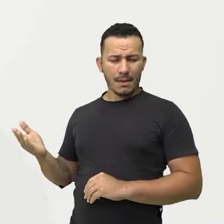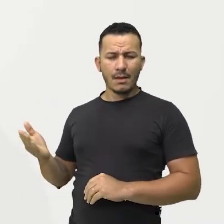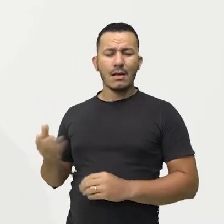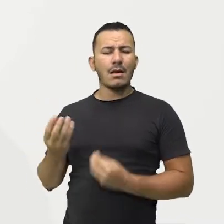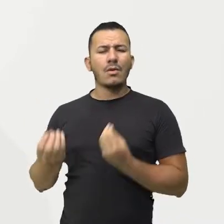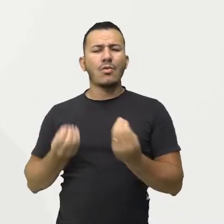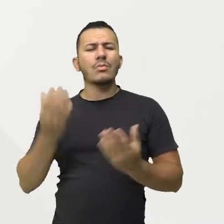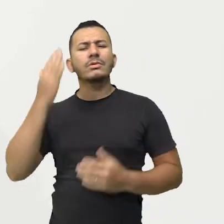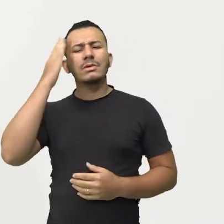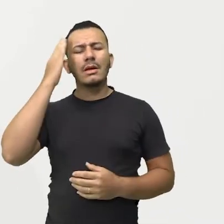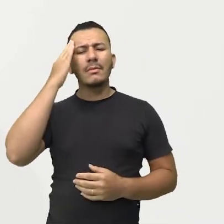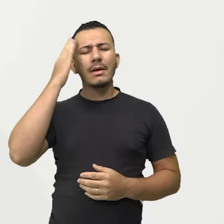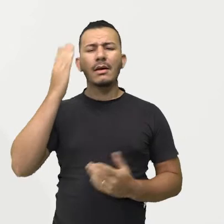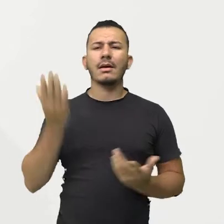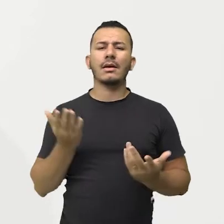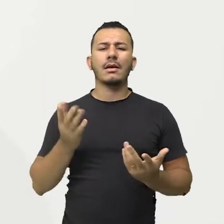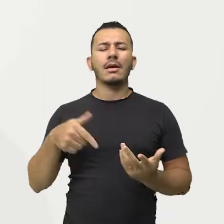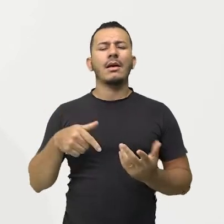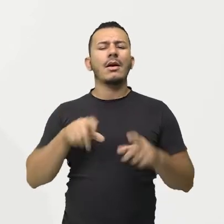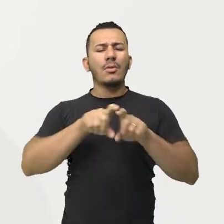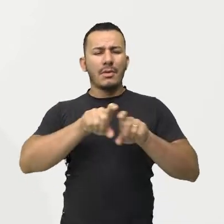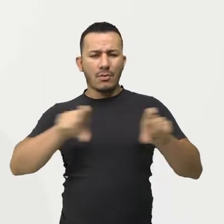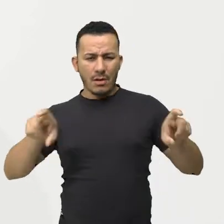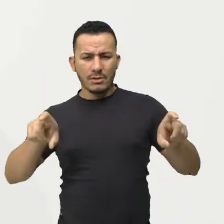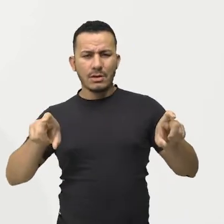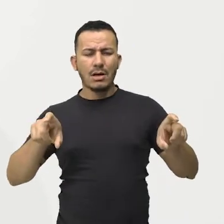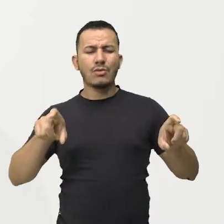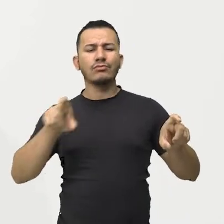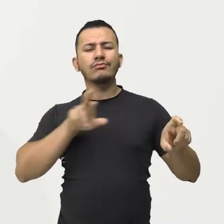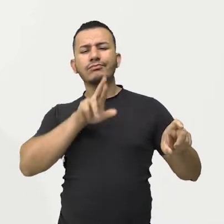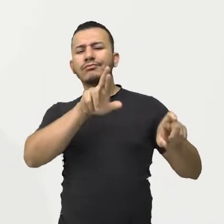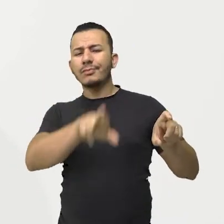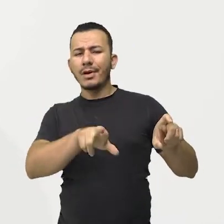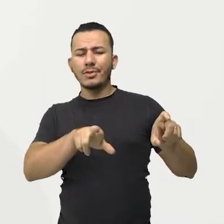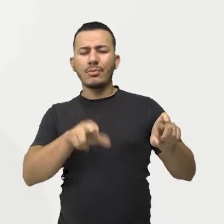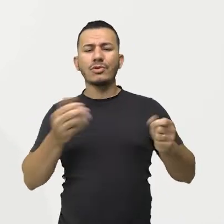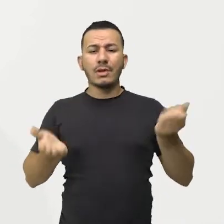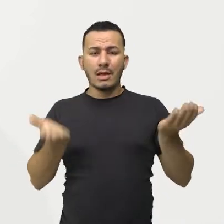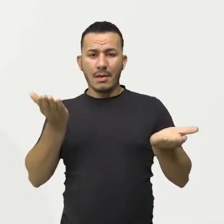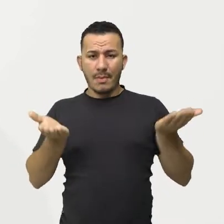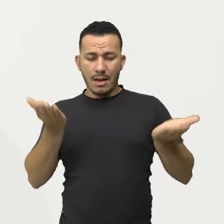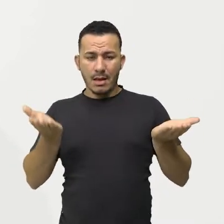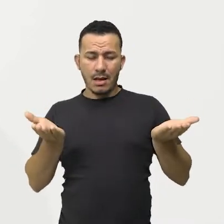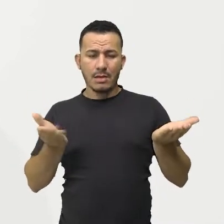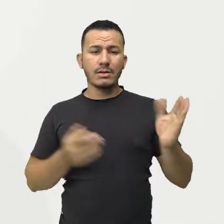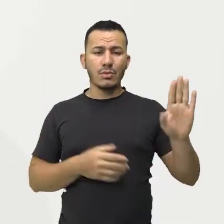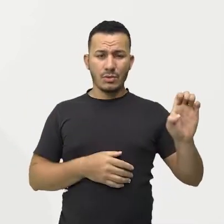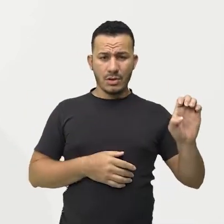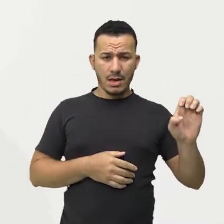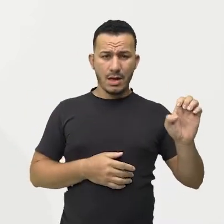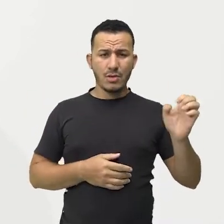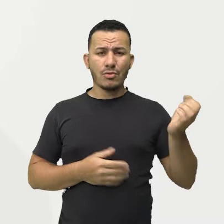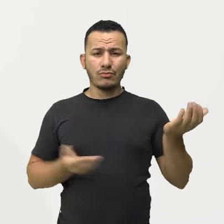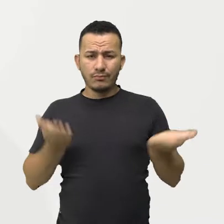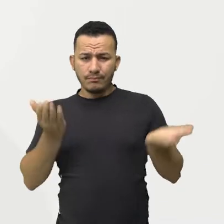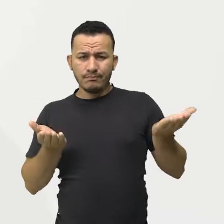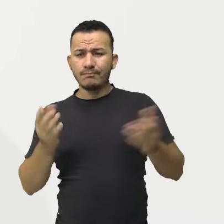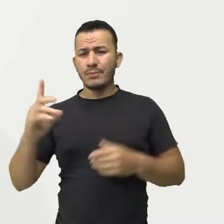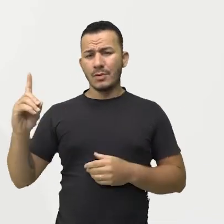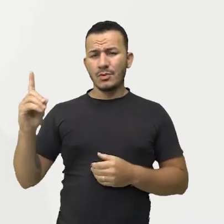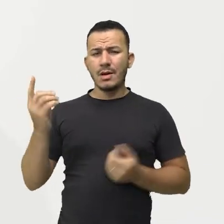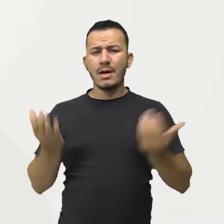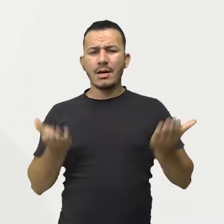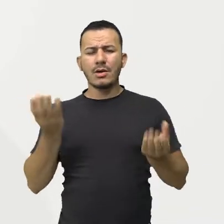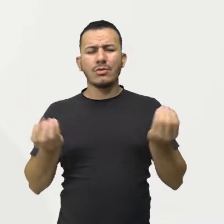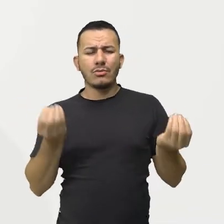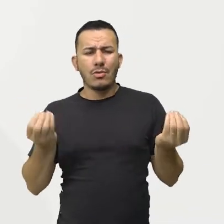como escrever, então, uma equação aí que representa aí o que nós temos na balança, tanto no lado esquerdo da balança, quanto no lado